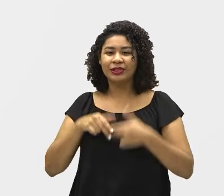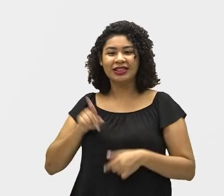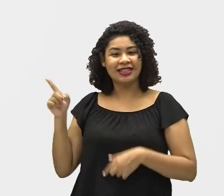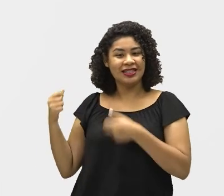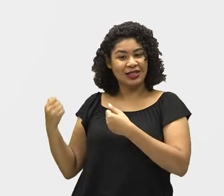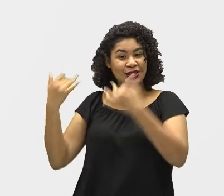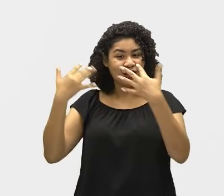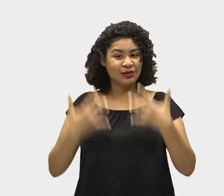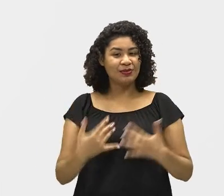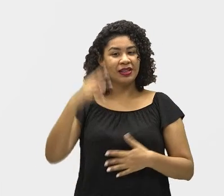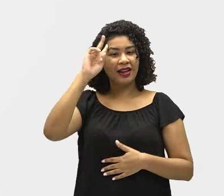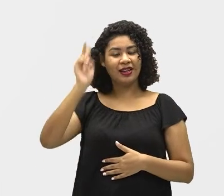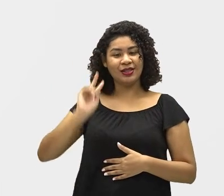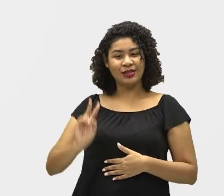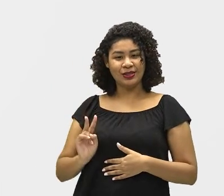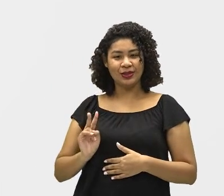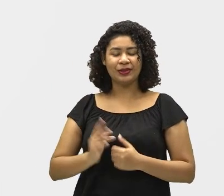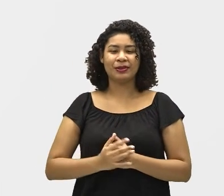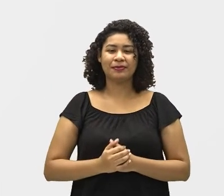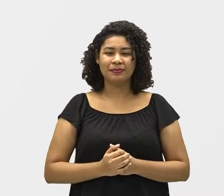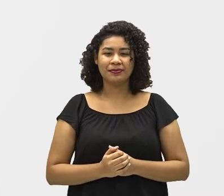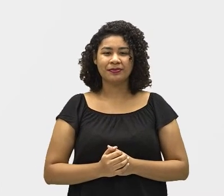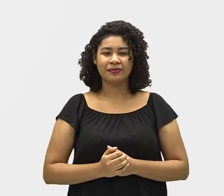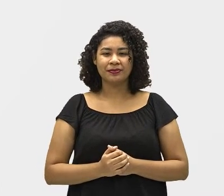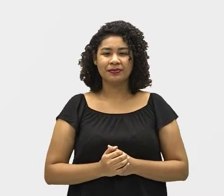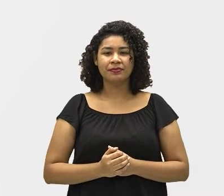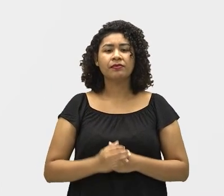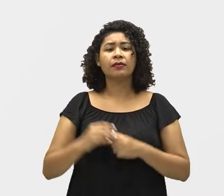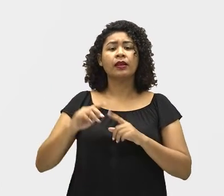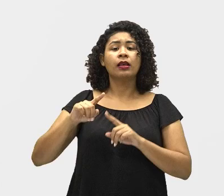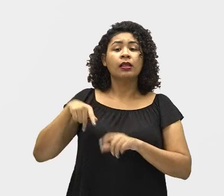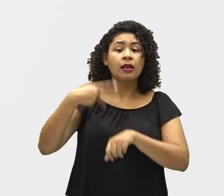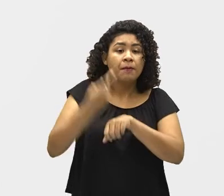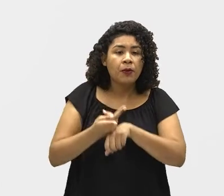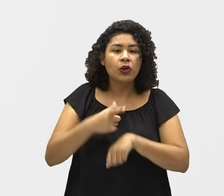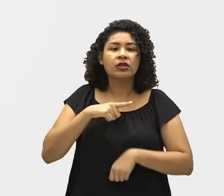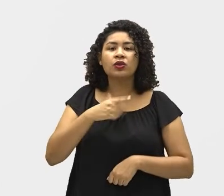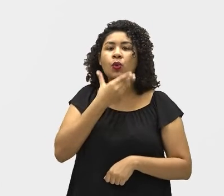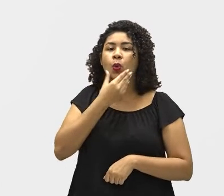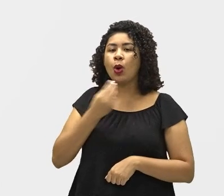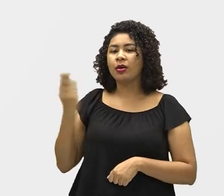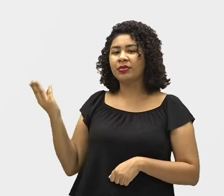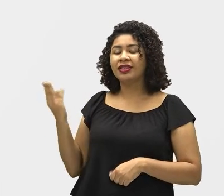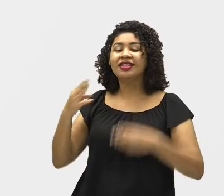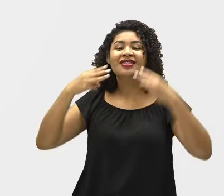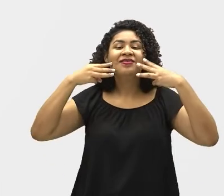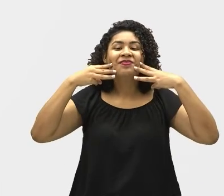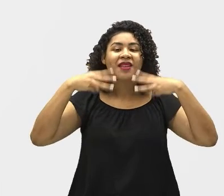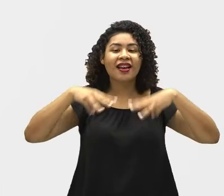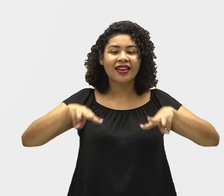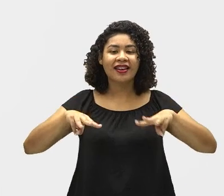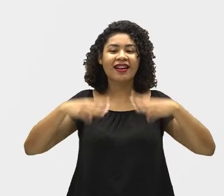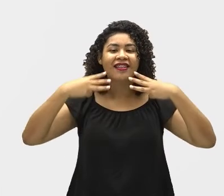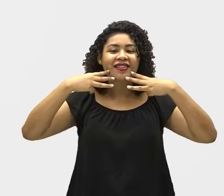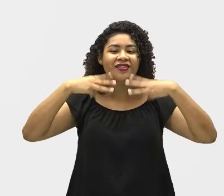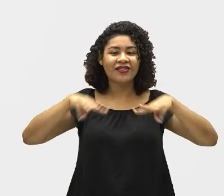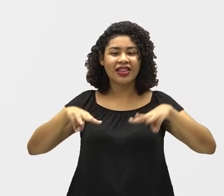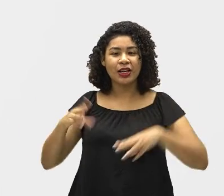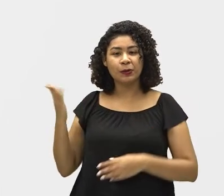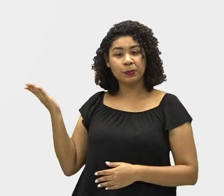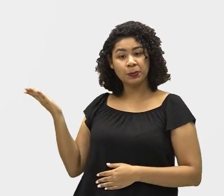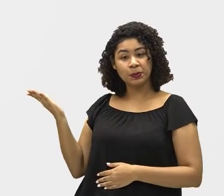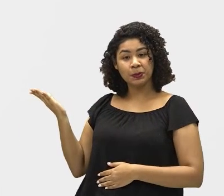personagens do seu livro, ok? Depois nós temos o Maquiavel, autor de O Príncipe, que é considerado uma